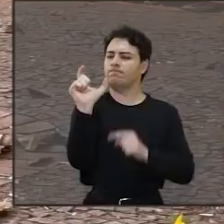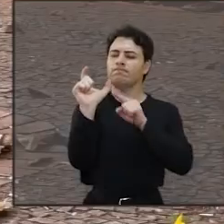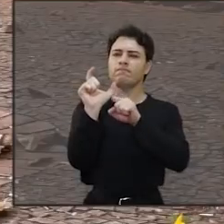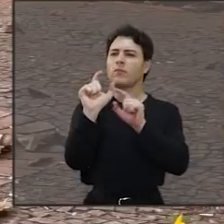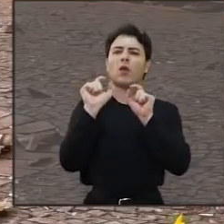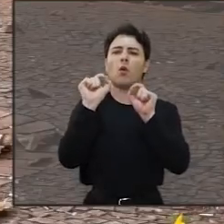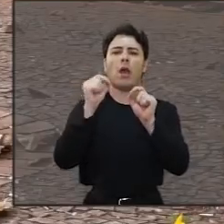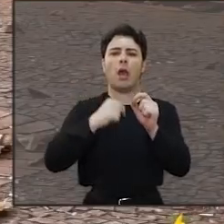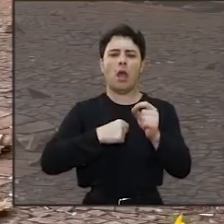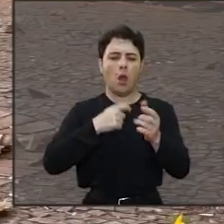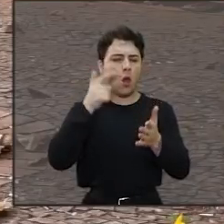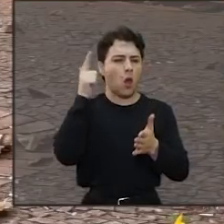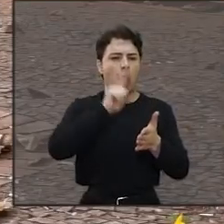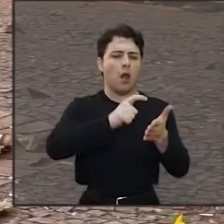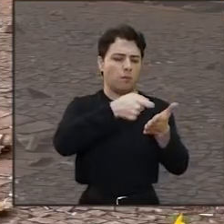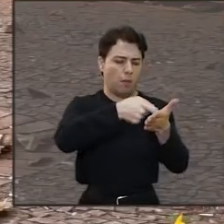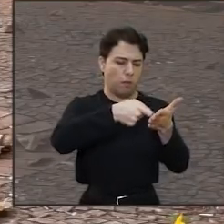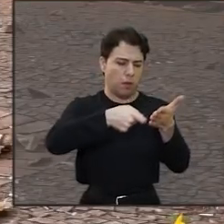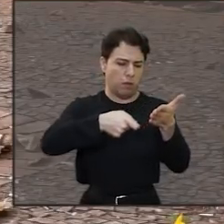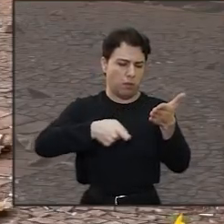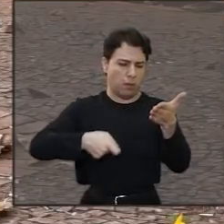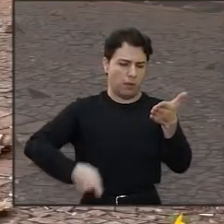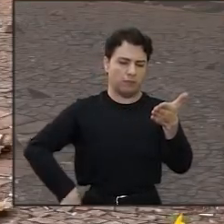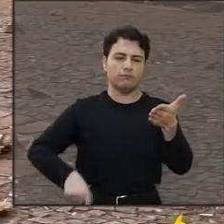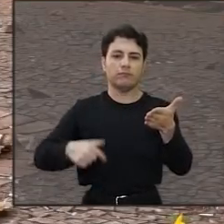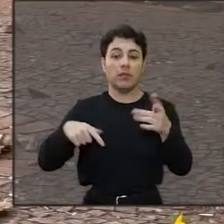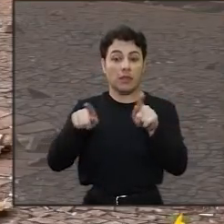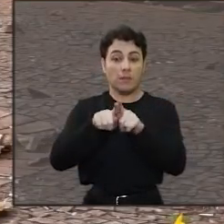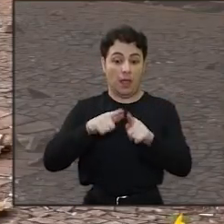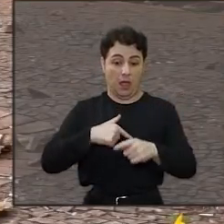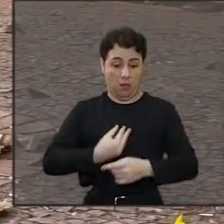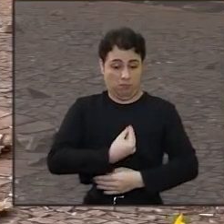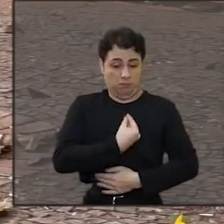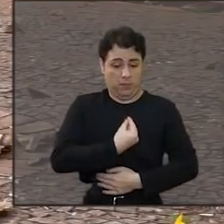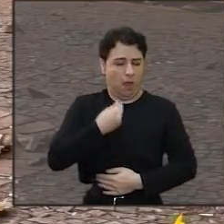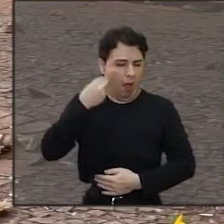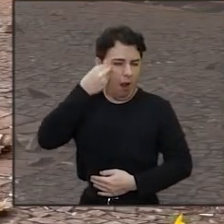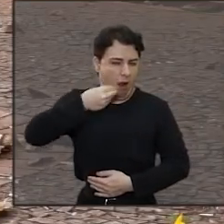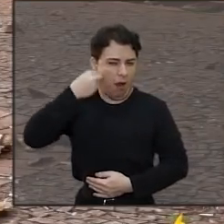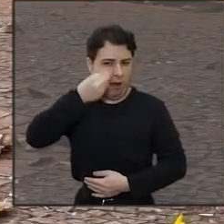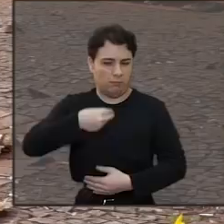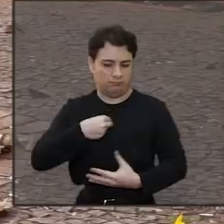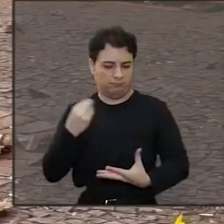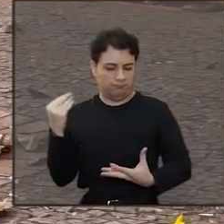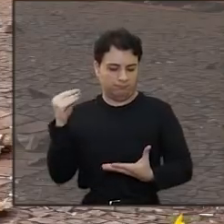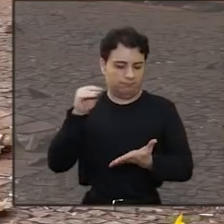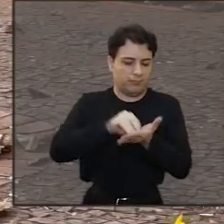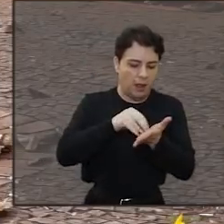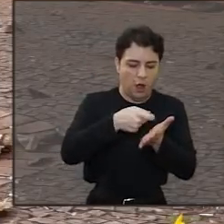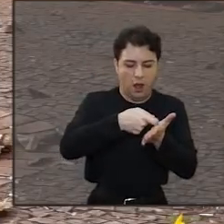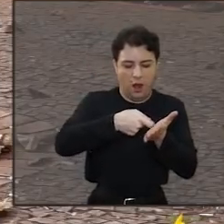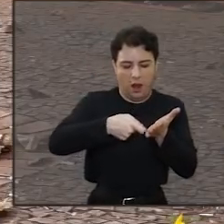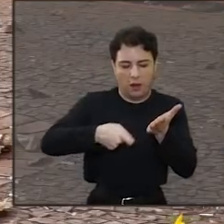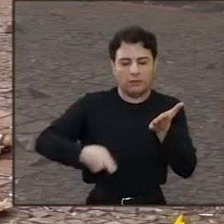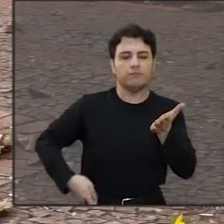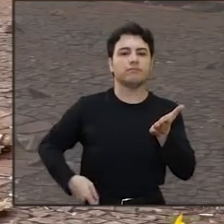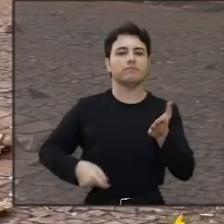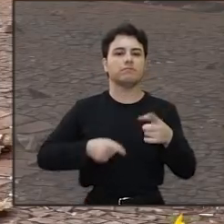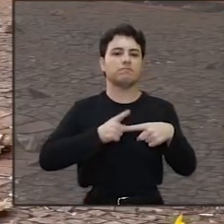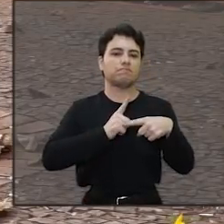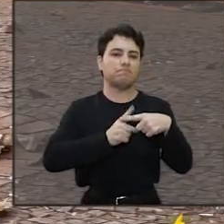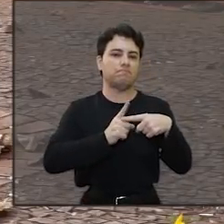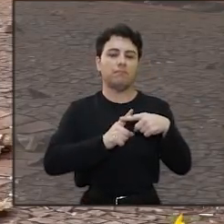na cabeça, até elaborar algum texto que fosse interessante sobre aquele conceito, juntando com a minha vivência daqui da cidade. Algo